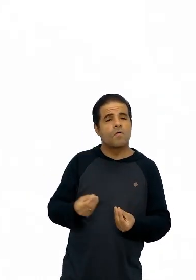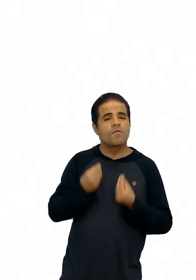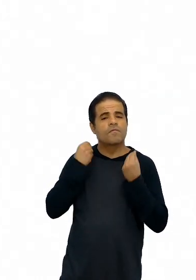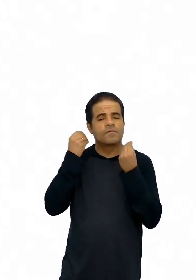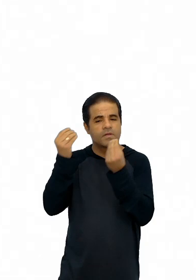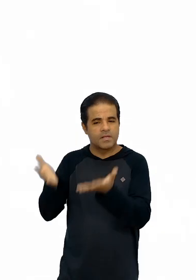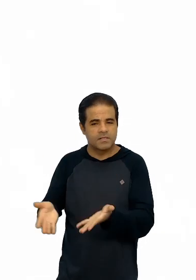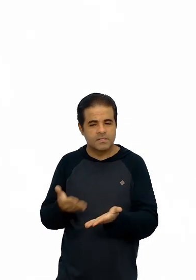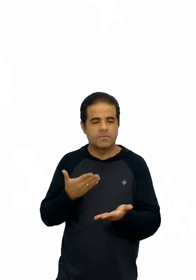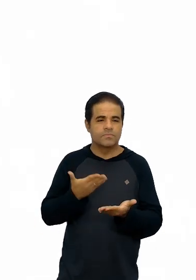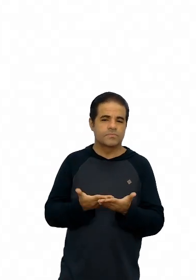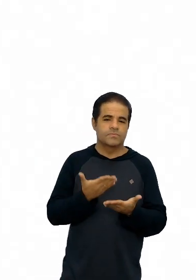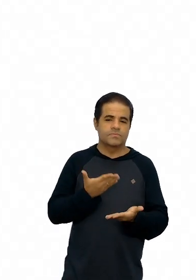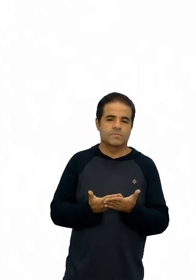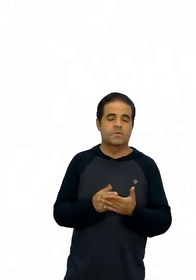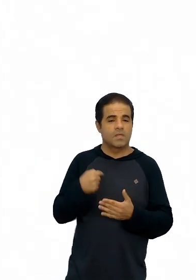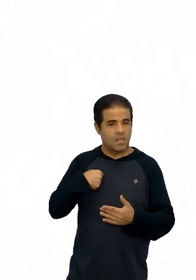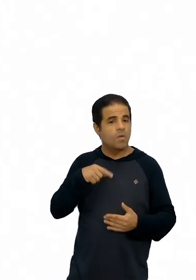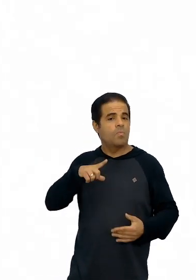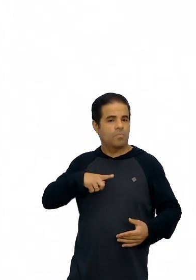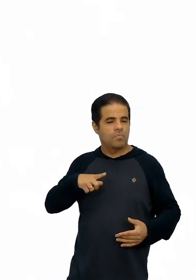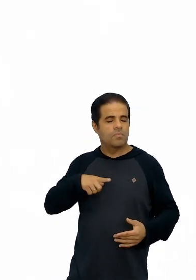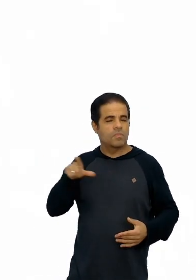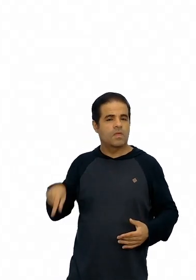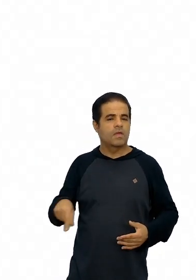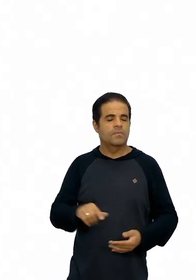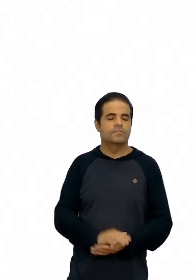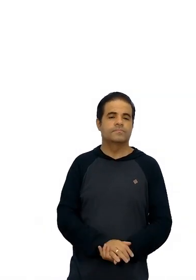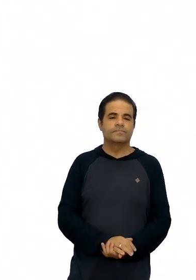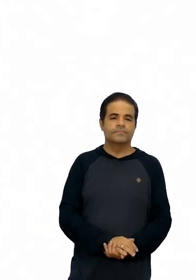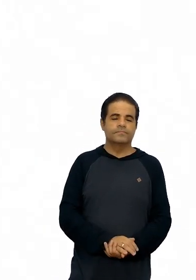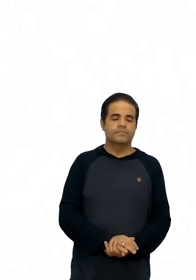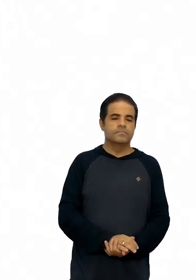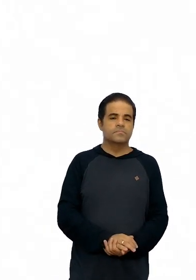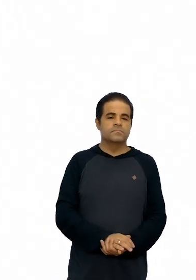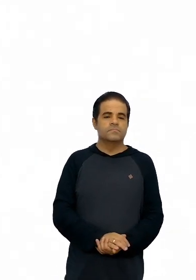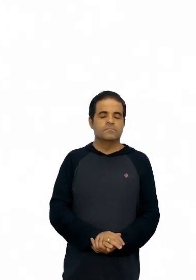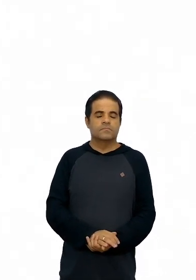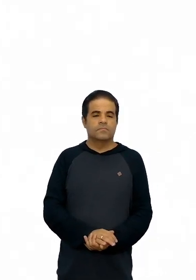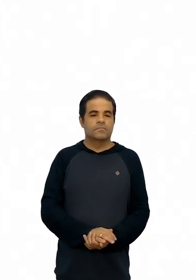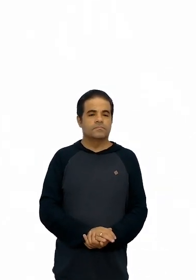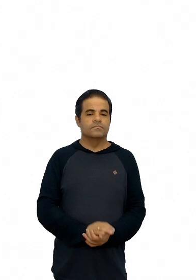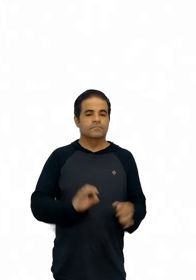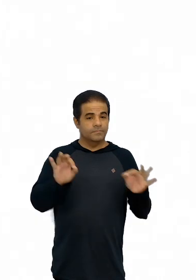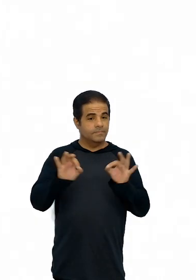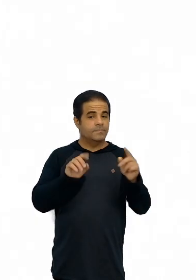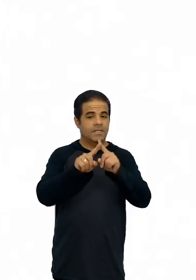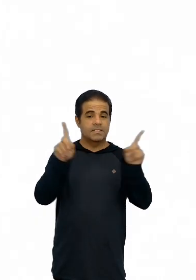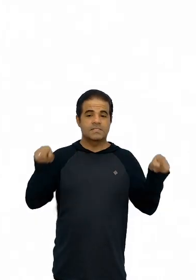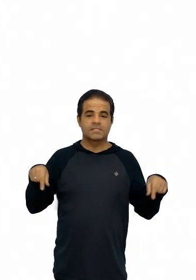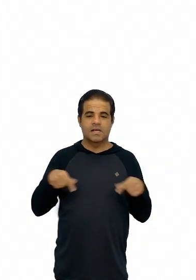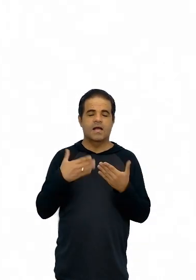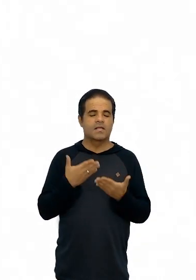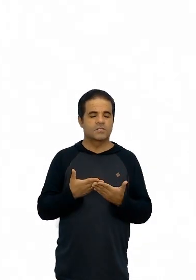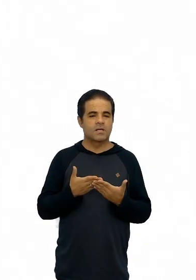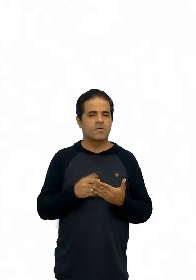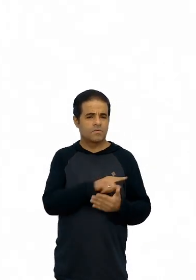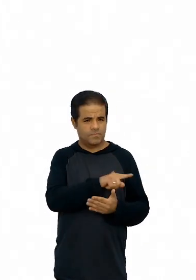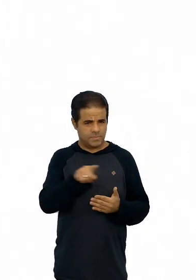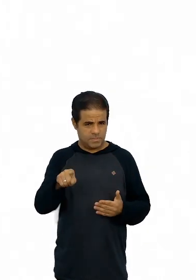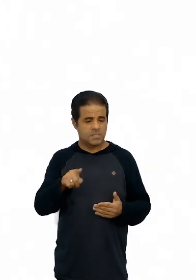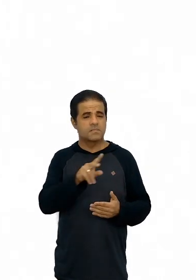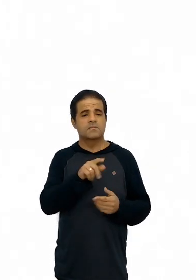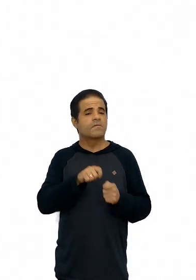oferecer para os estudantes ali que eu tenho. Então, para esse desdobramento de vocês, né? Então, o que vocês